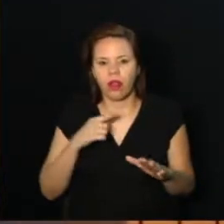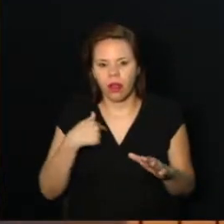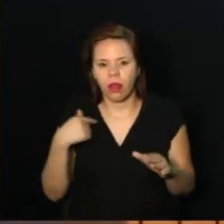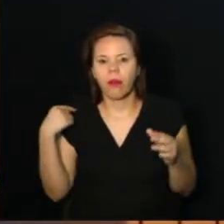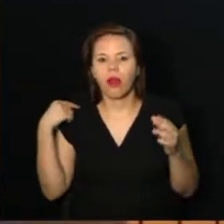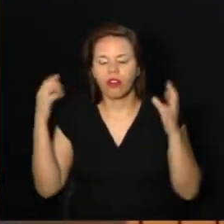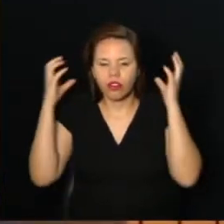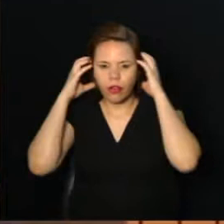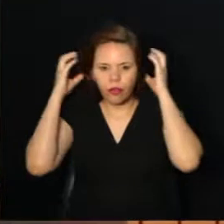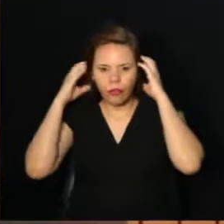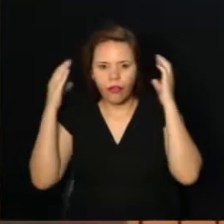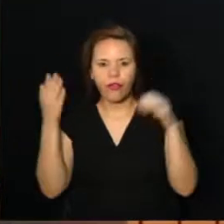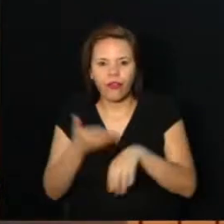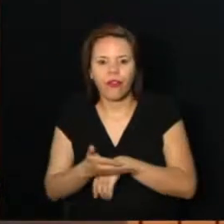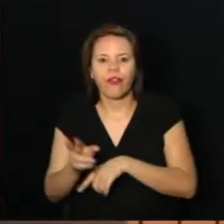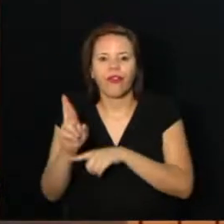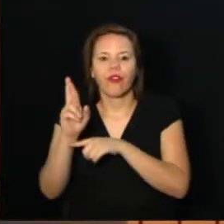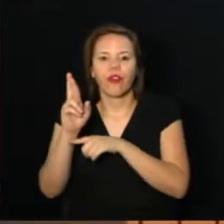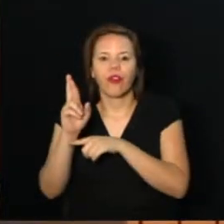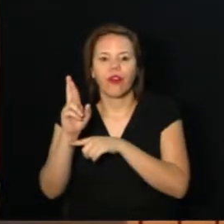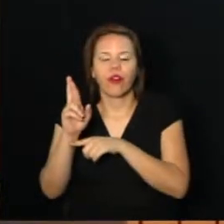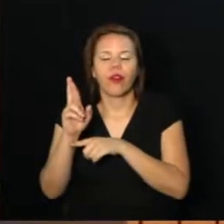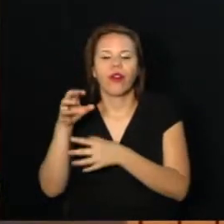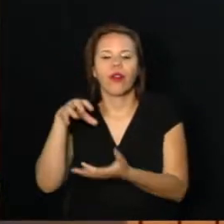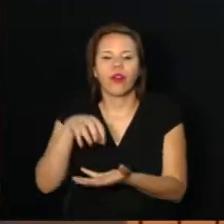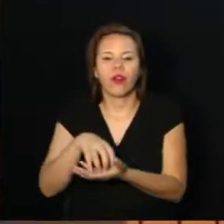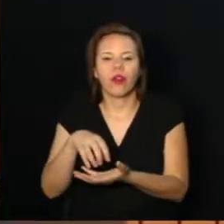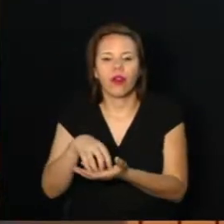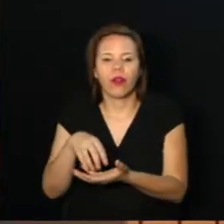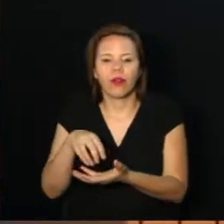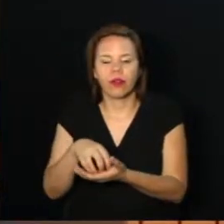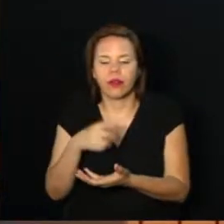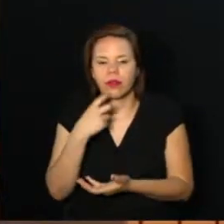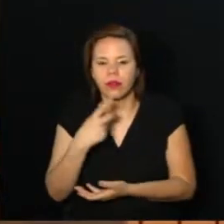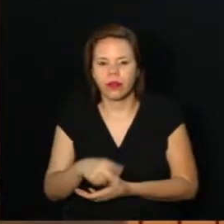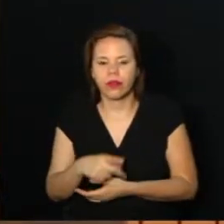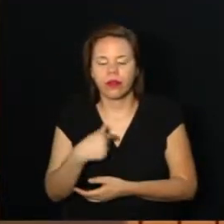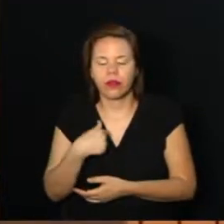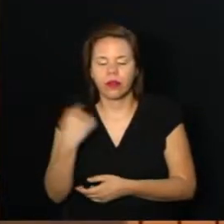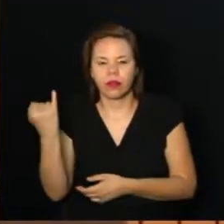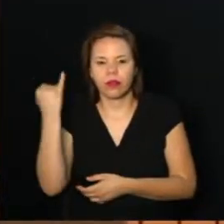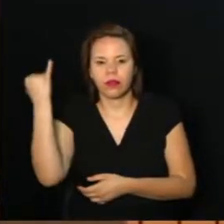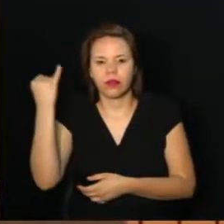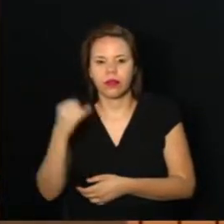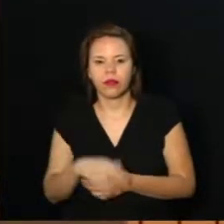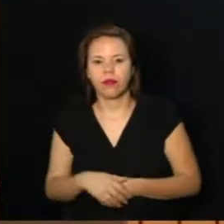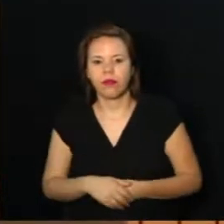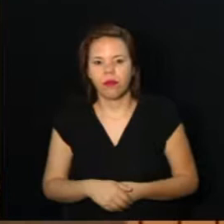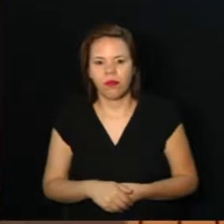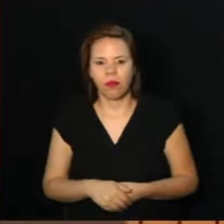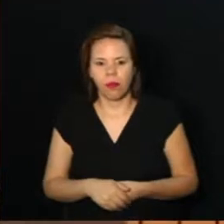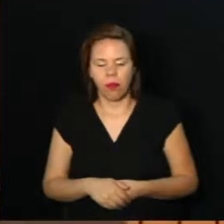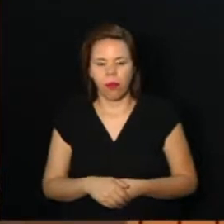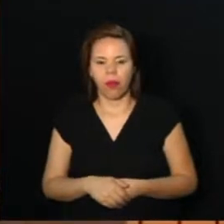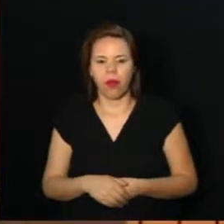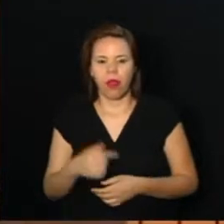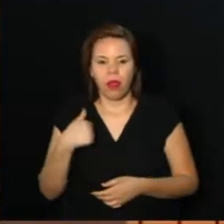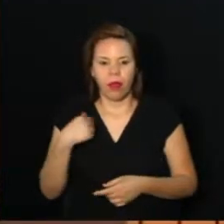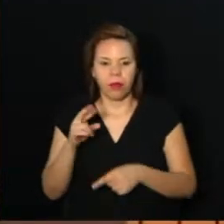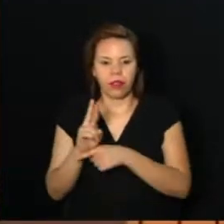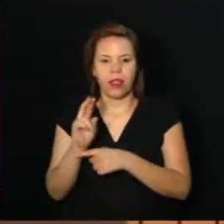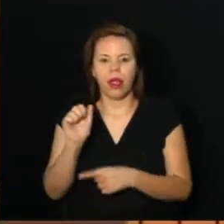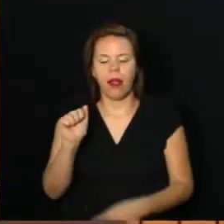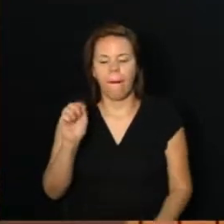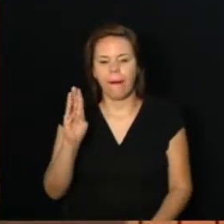fonoaudióloga, fazer parte e representar o núcleo regional. É importante, no nome da ABNEP, que a